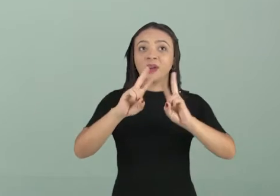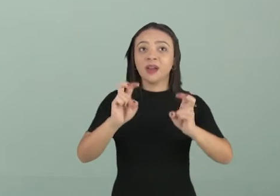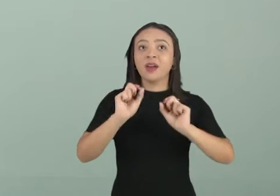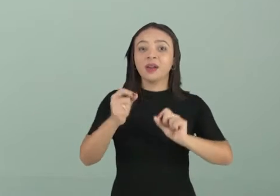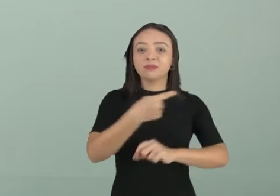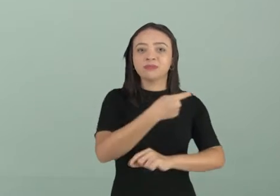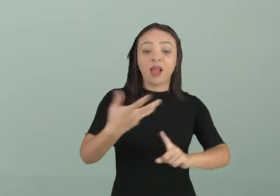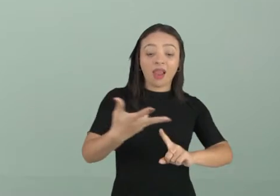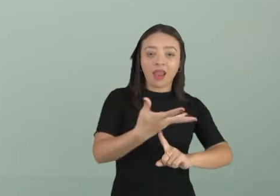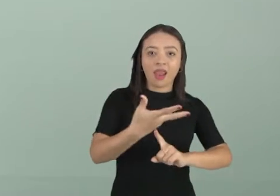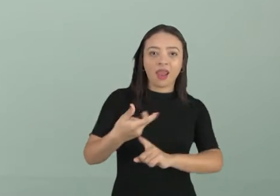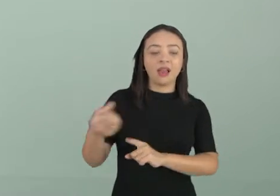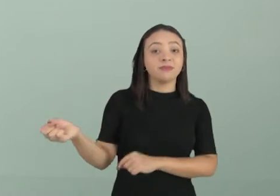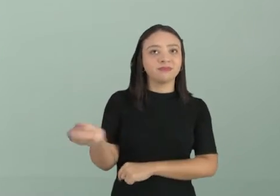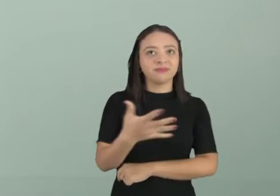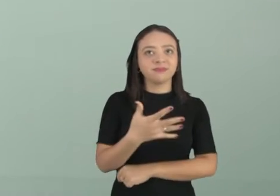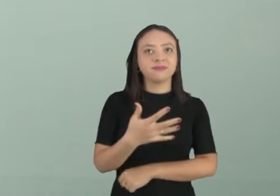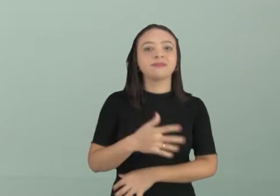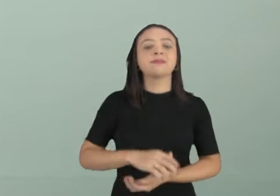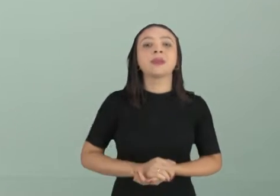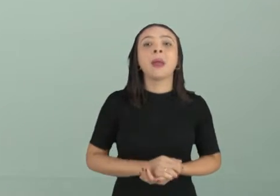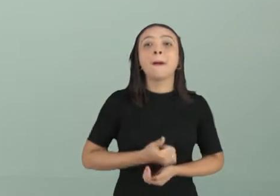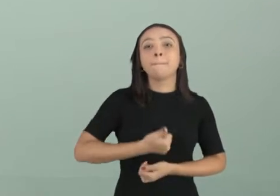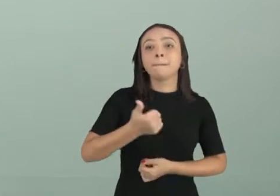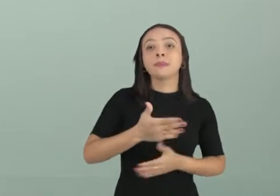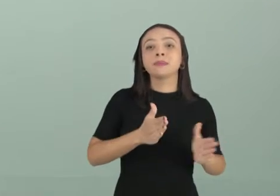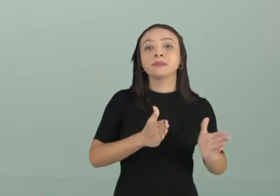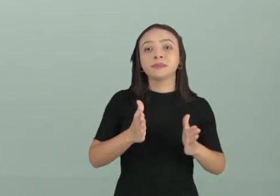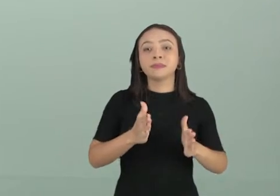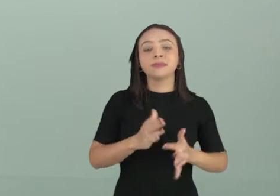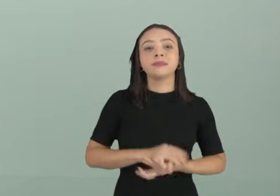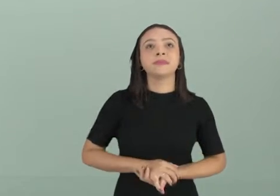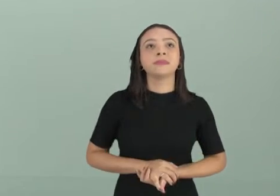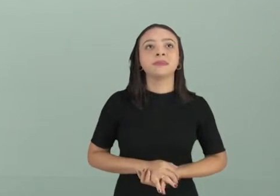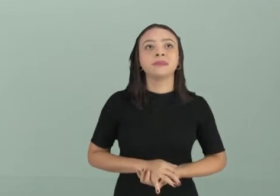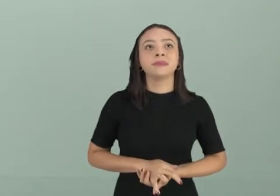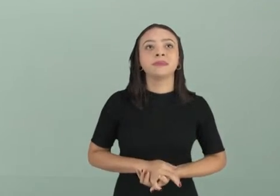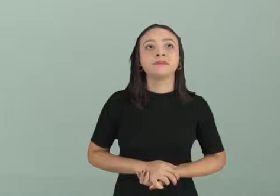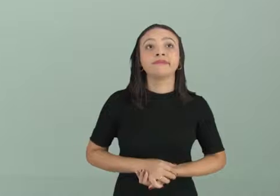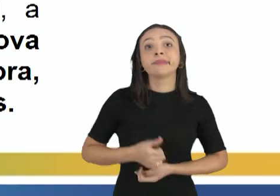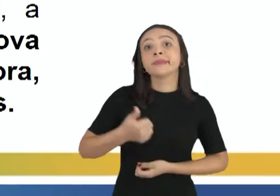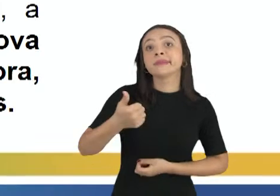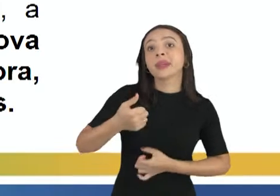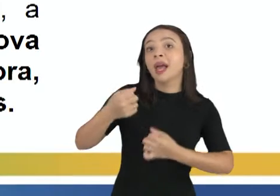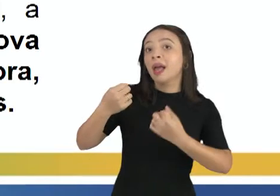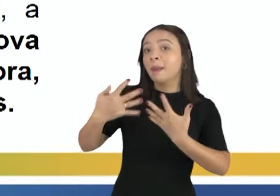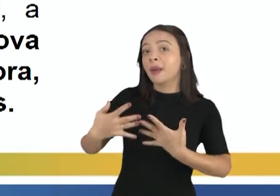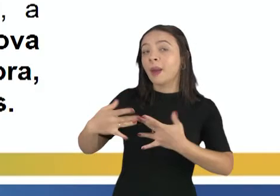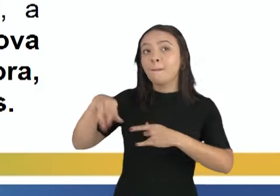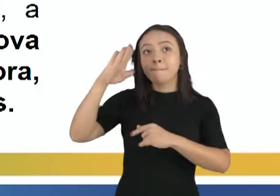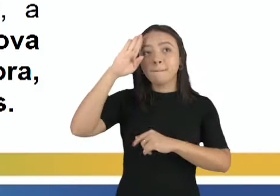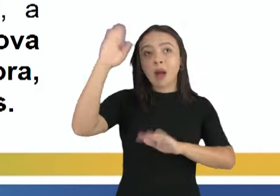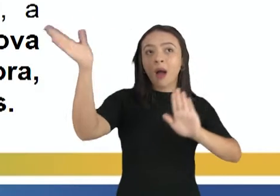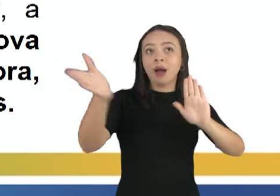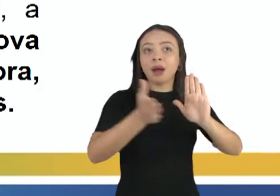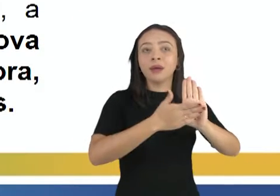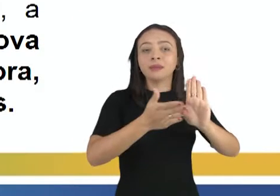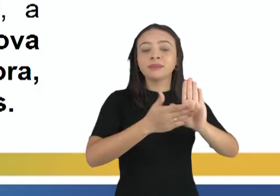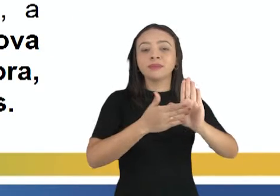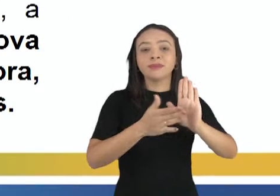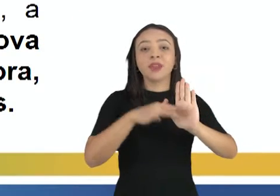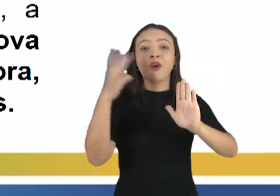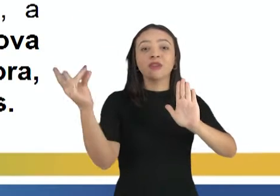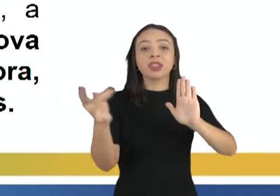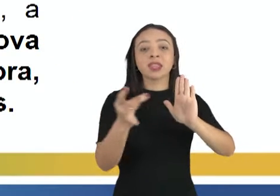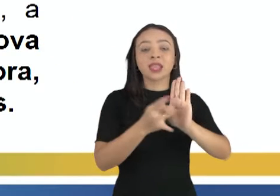hoje é Semana de Arte Moderna, parte 1. Vamos lá? Primeiro de tudo, o marco oficial do modernismo no